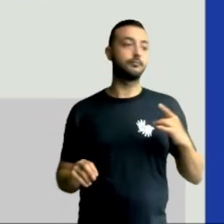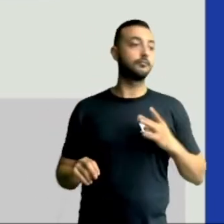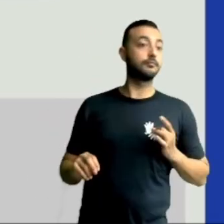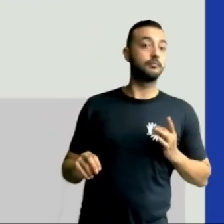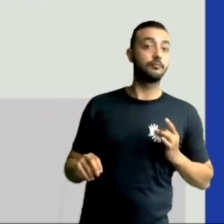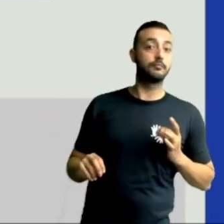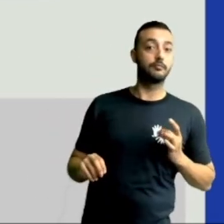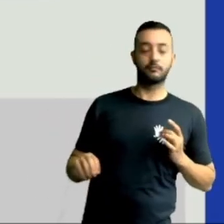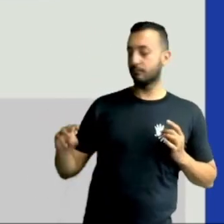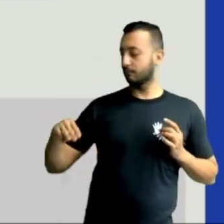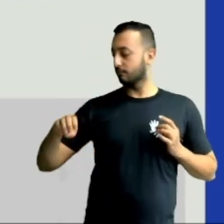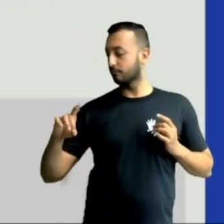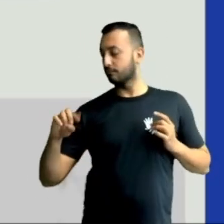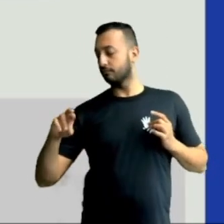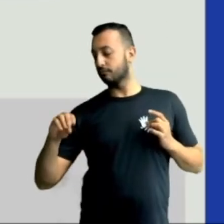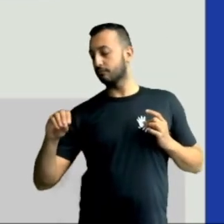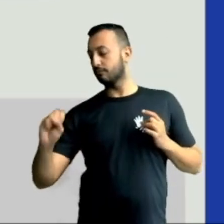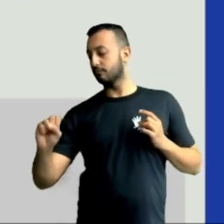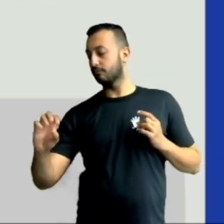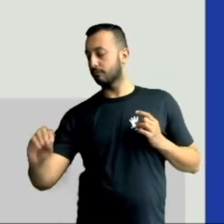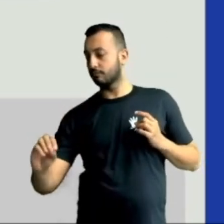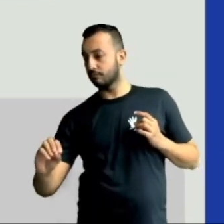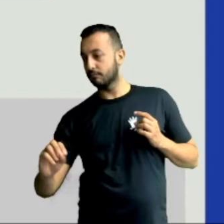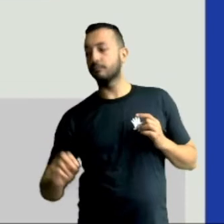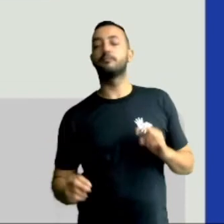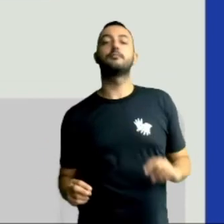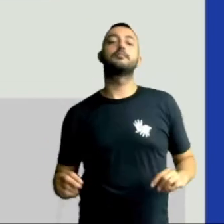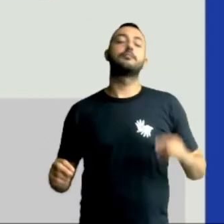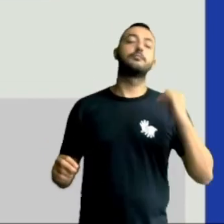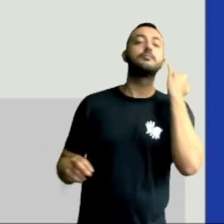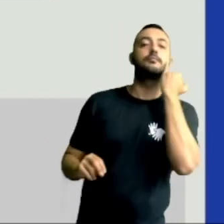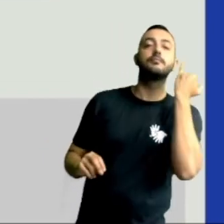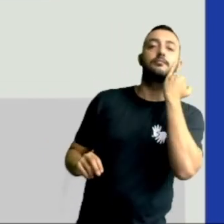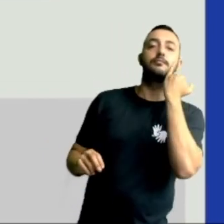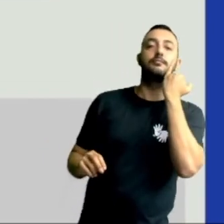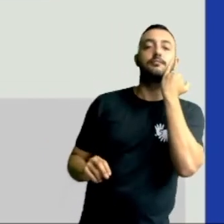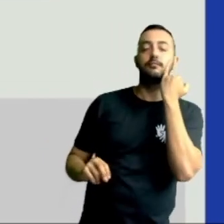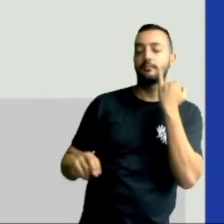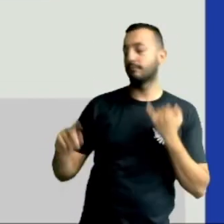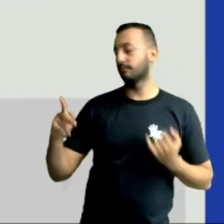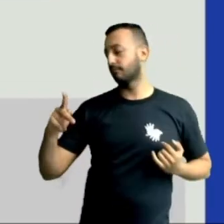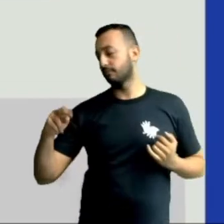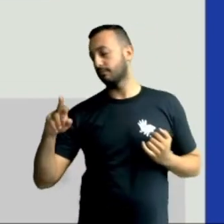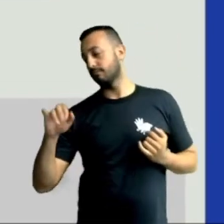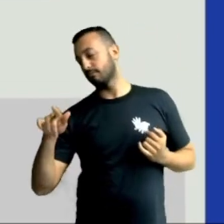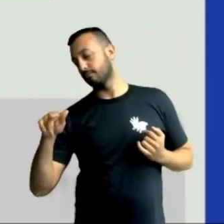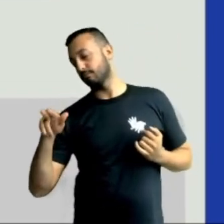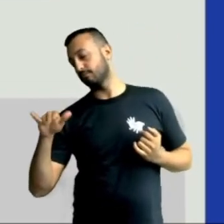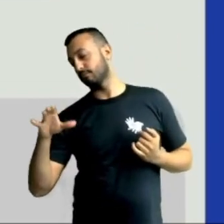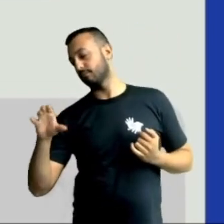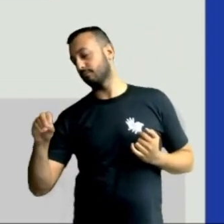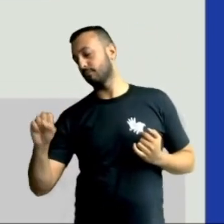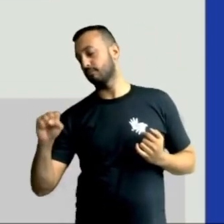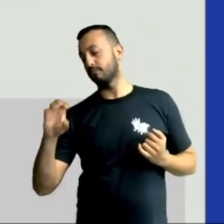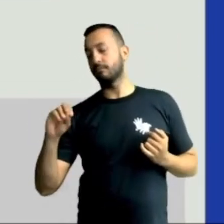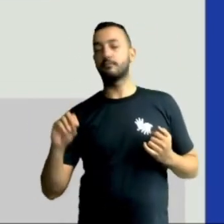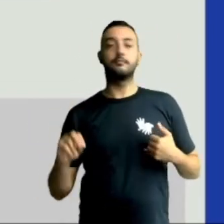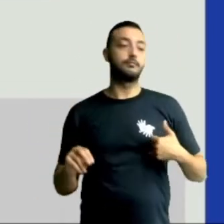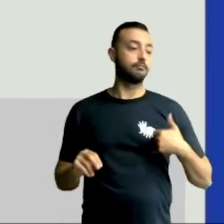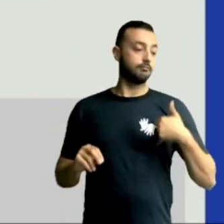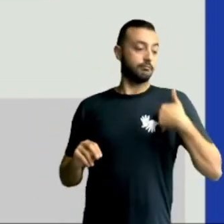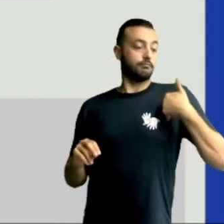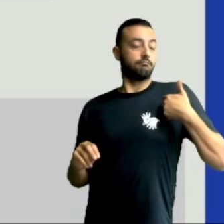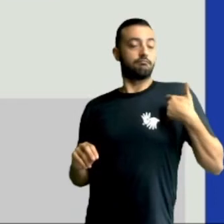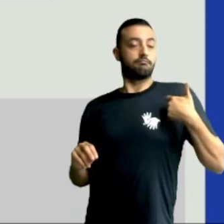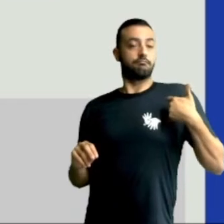medo, medroso. Quem tem preguiça, preguiçoso. Quem tem